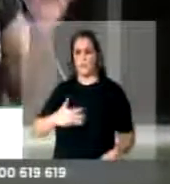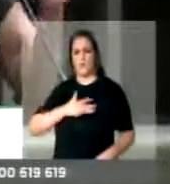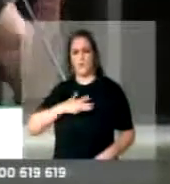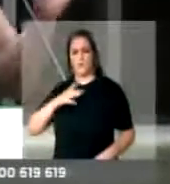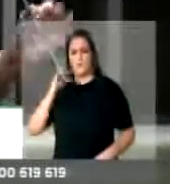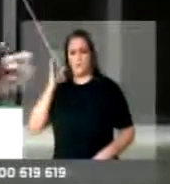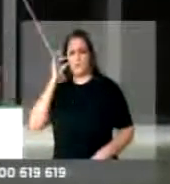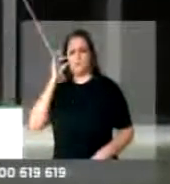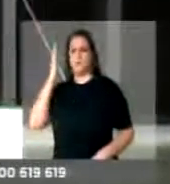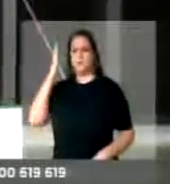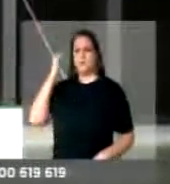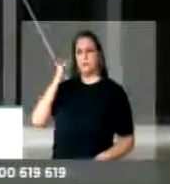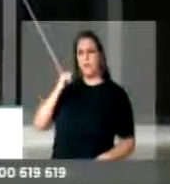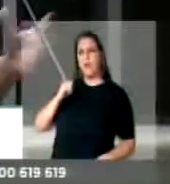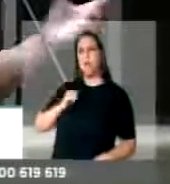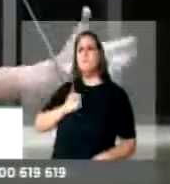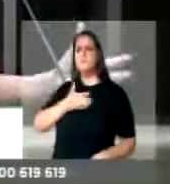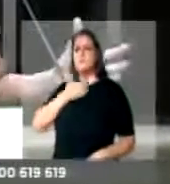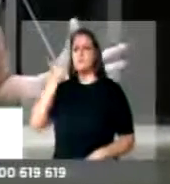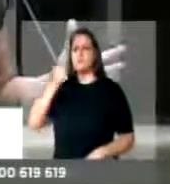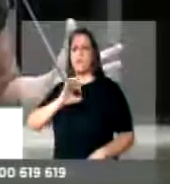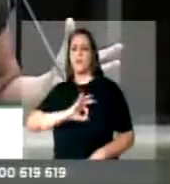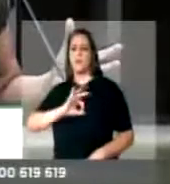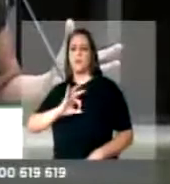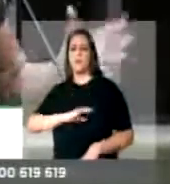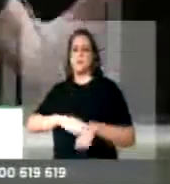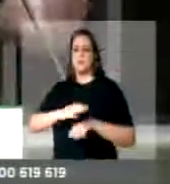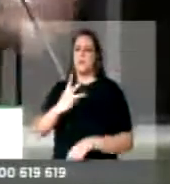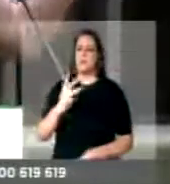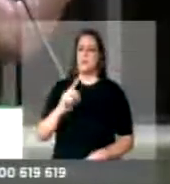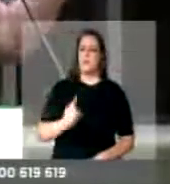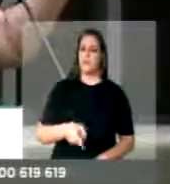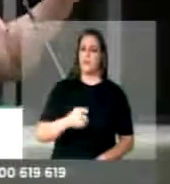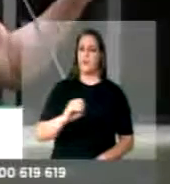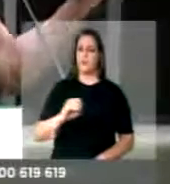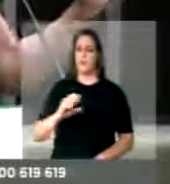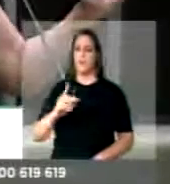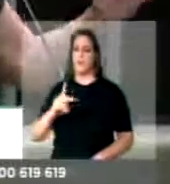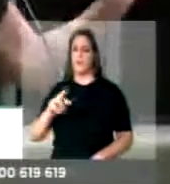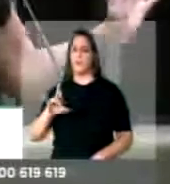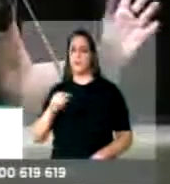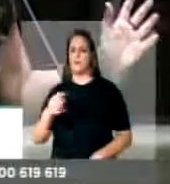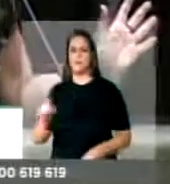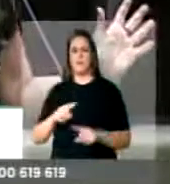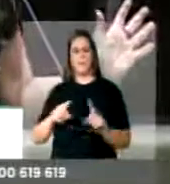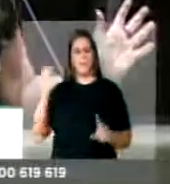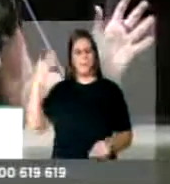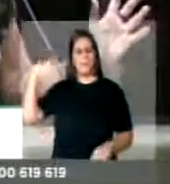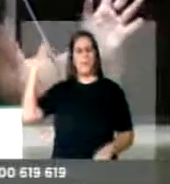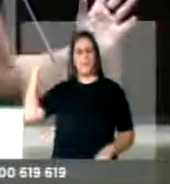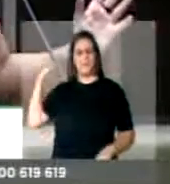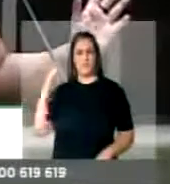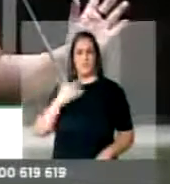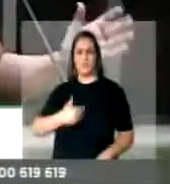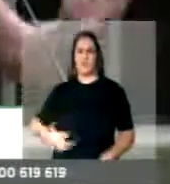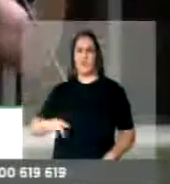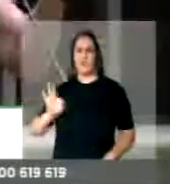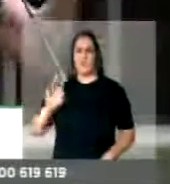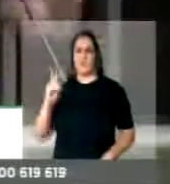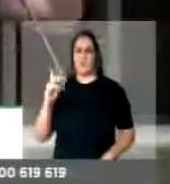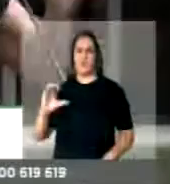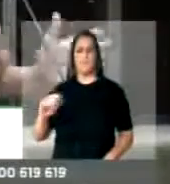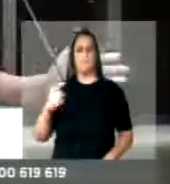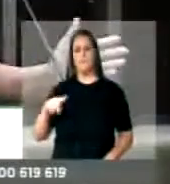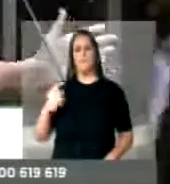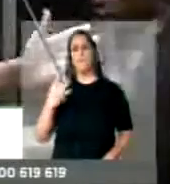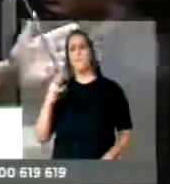3.000 operações da Polícia Federal nestes governos. À época do Fernando Henrique Cardoso, essas operações não chegavam a 40.